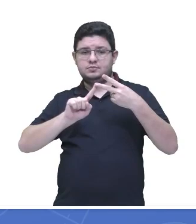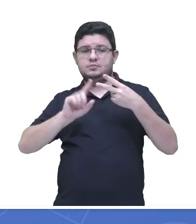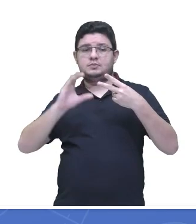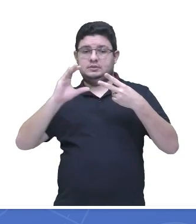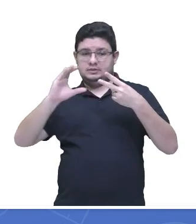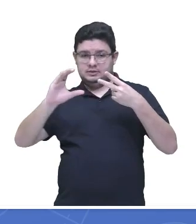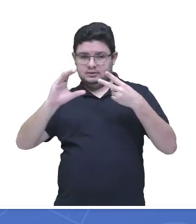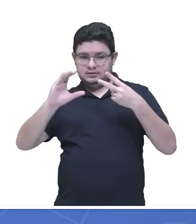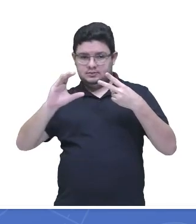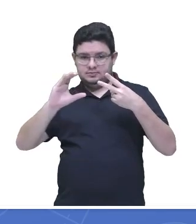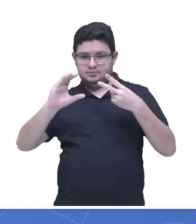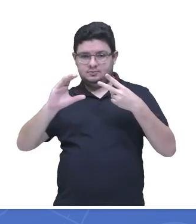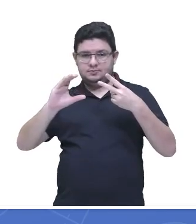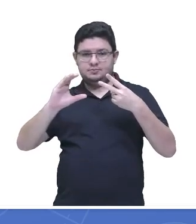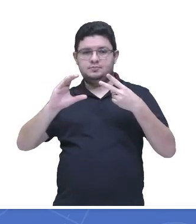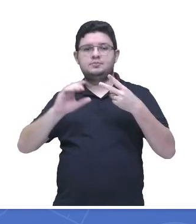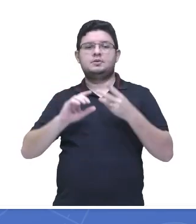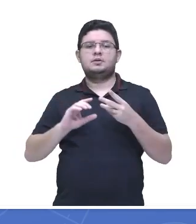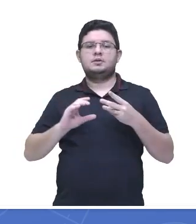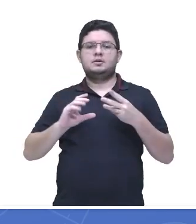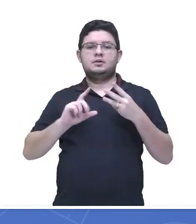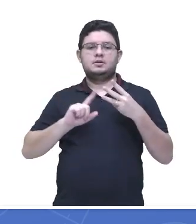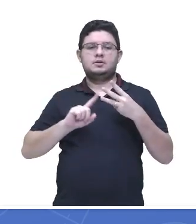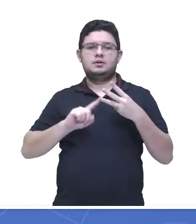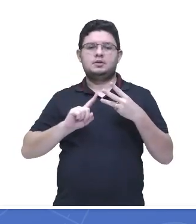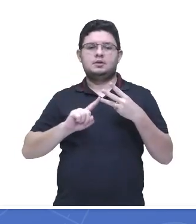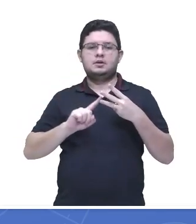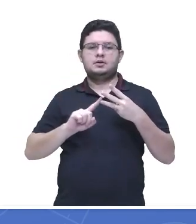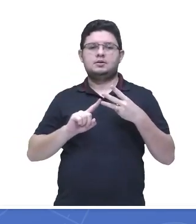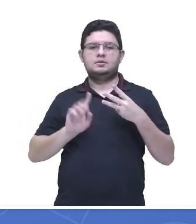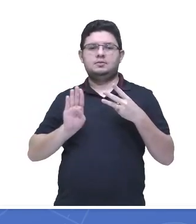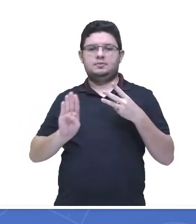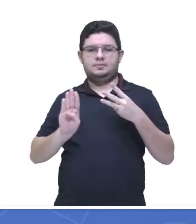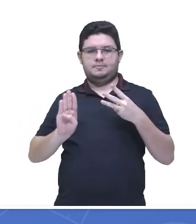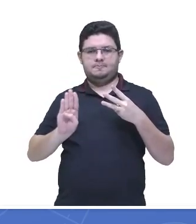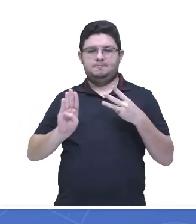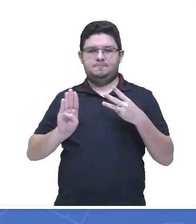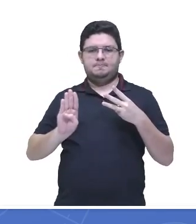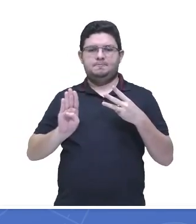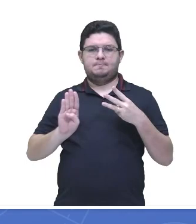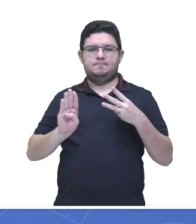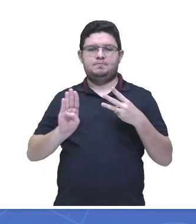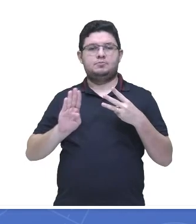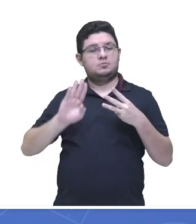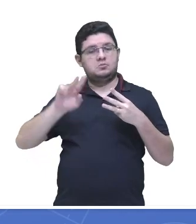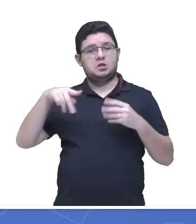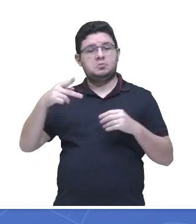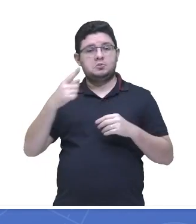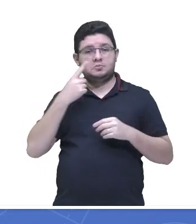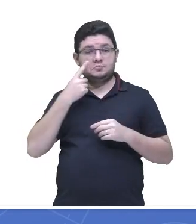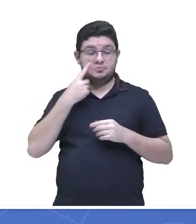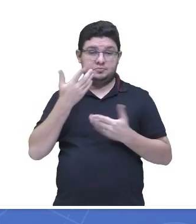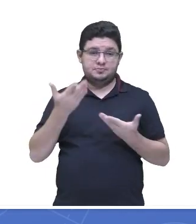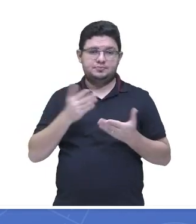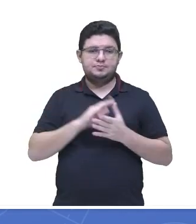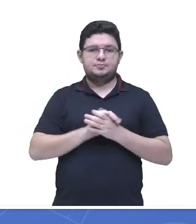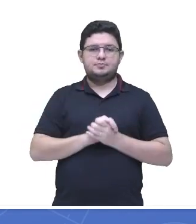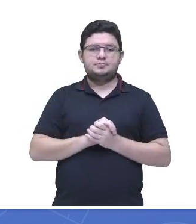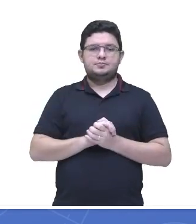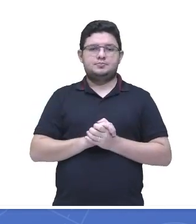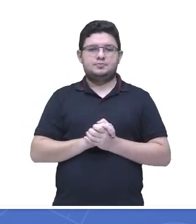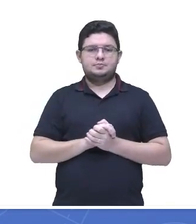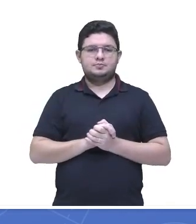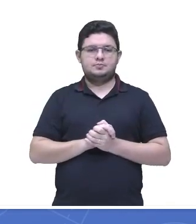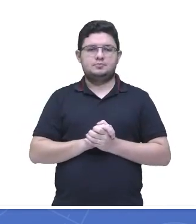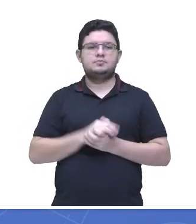2, é C. E a terceira é letter B. Vamos ver depois, tá bom? Quem mais